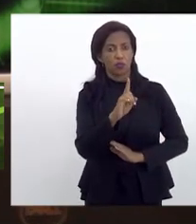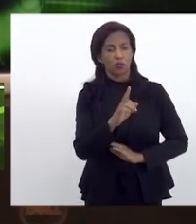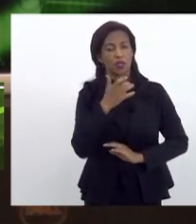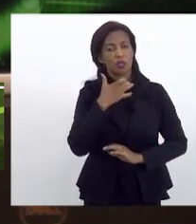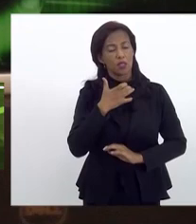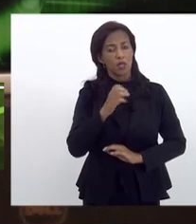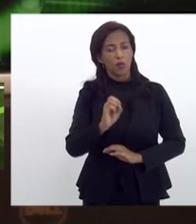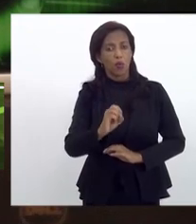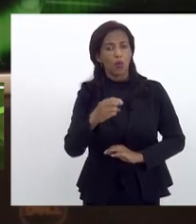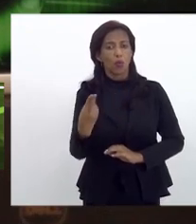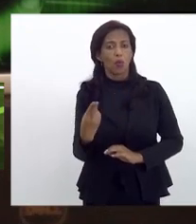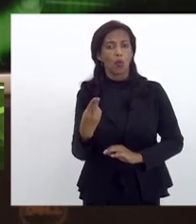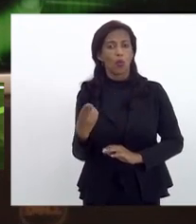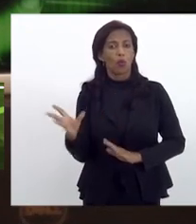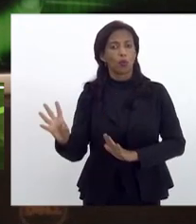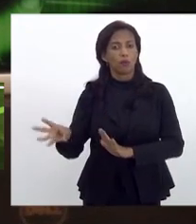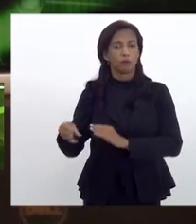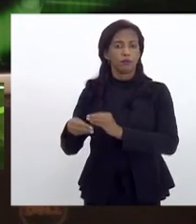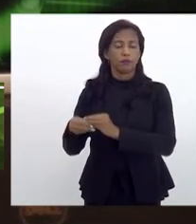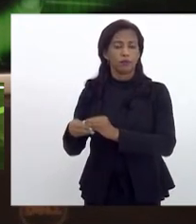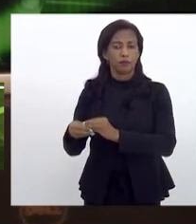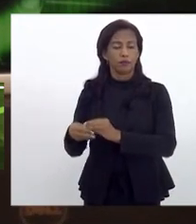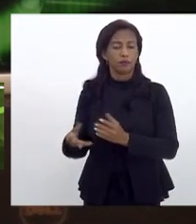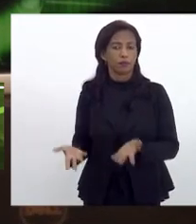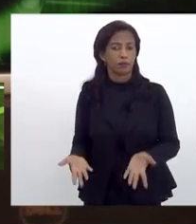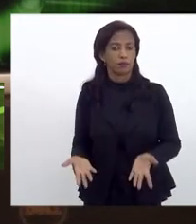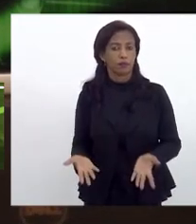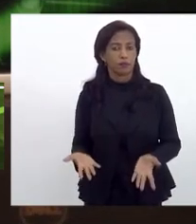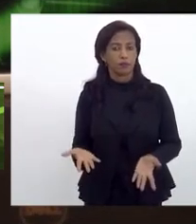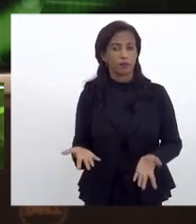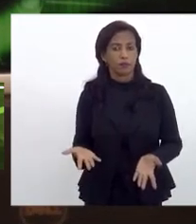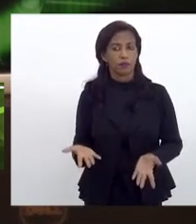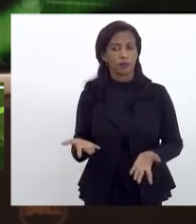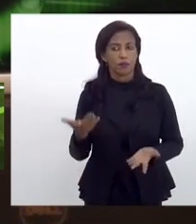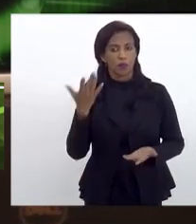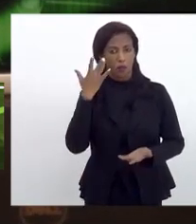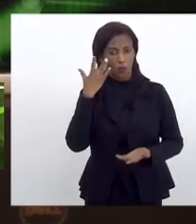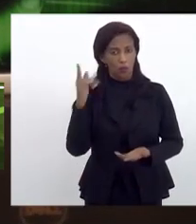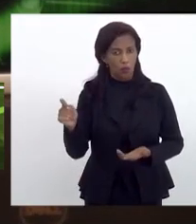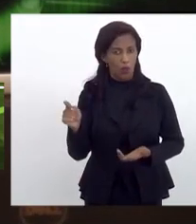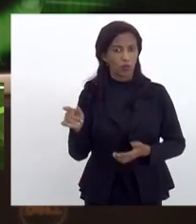Na Na adesão Então Eu acho que a questão De fundo desse